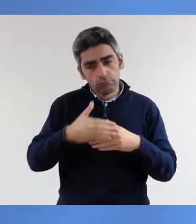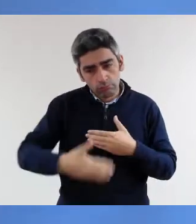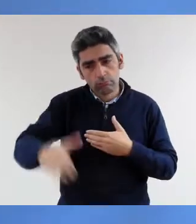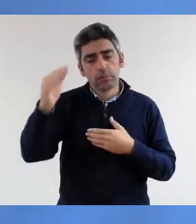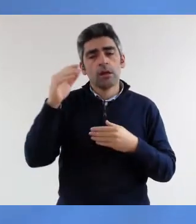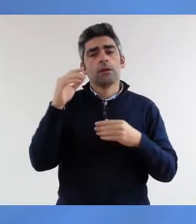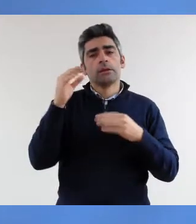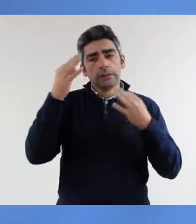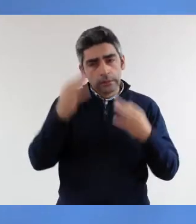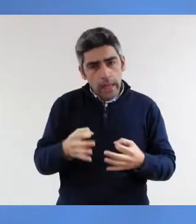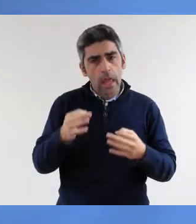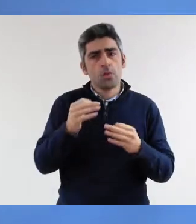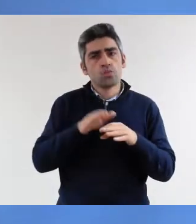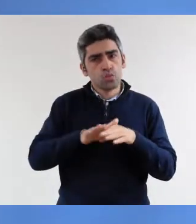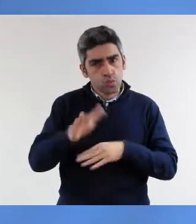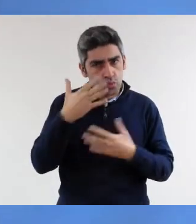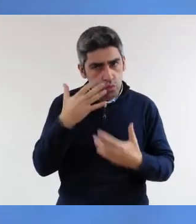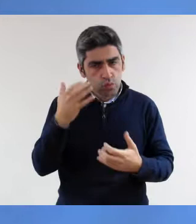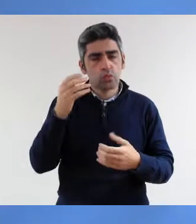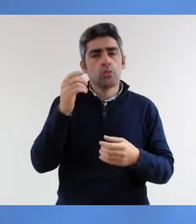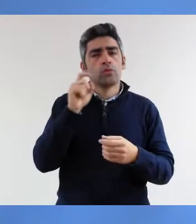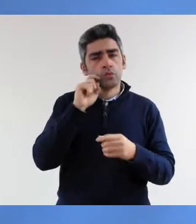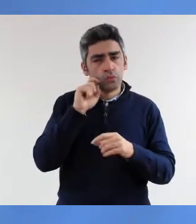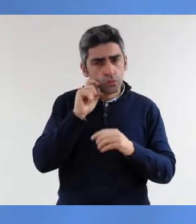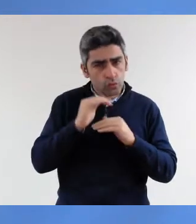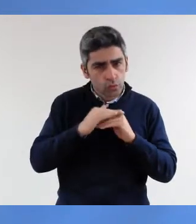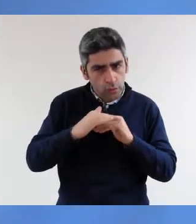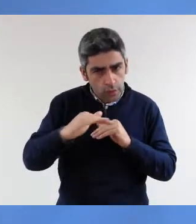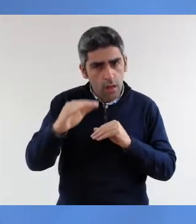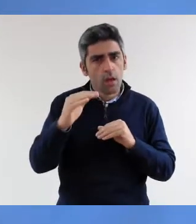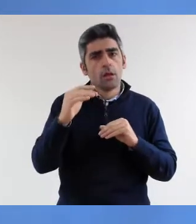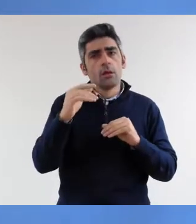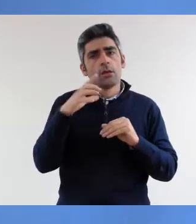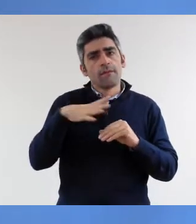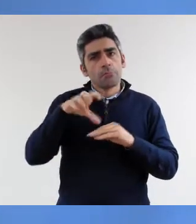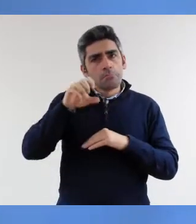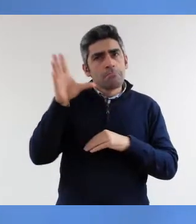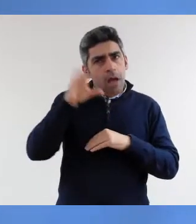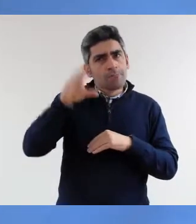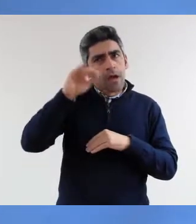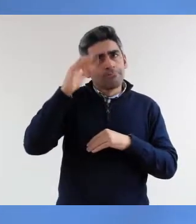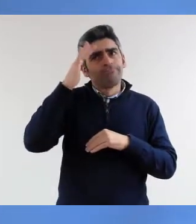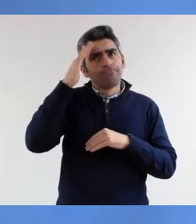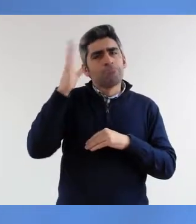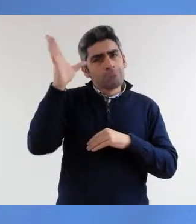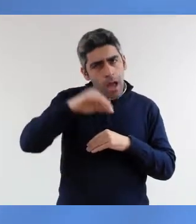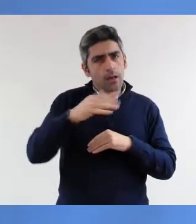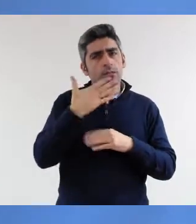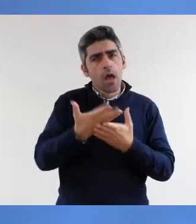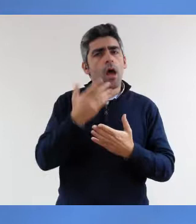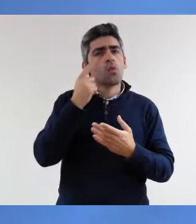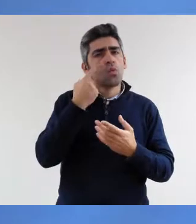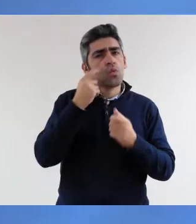um crescimento para ser sério significativo sustentava deve ser bem mais ambicioso e